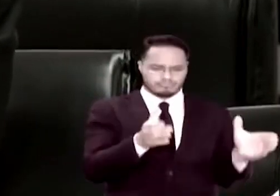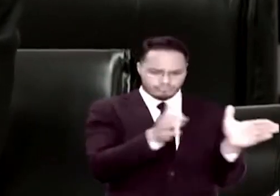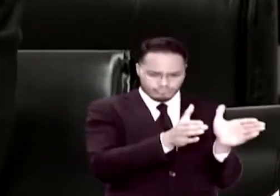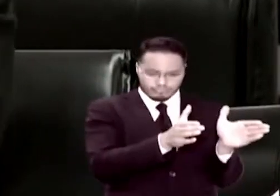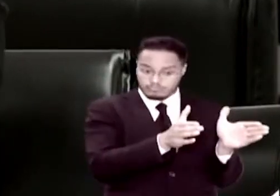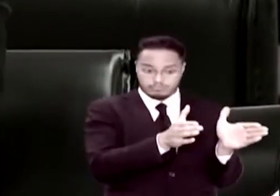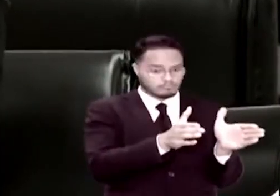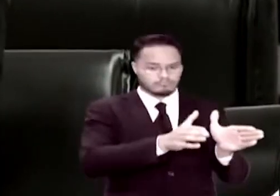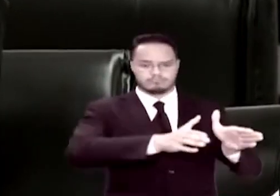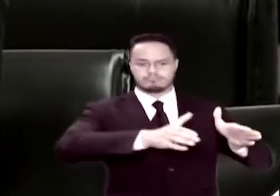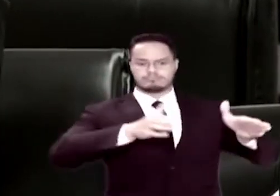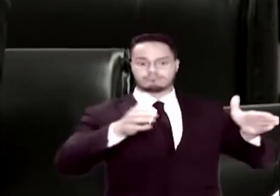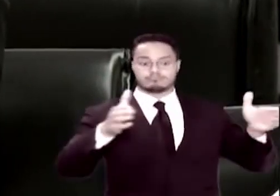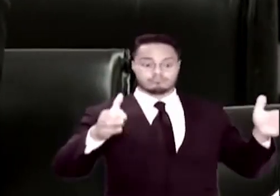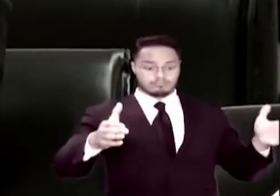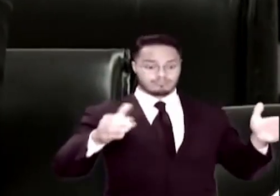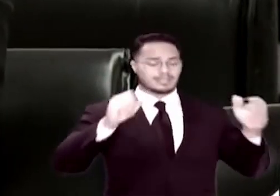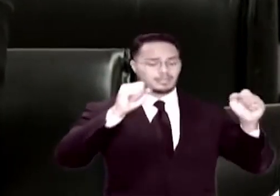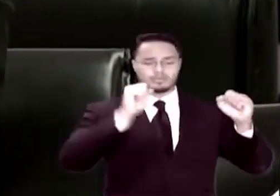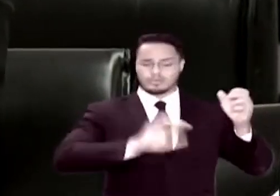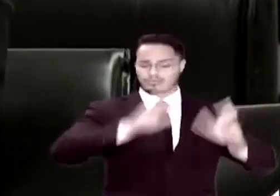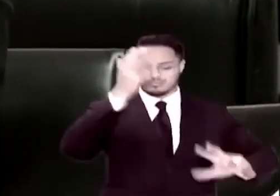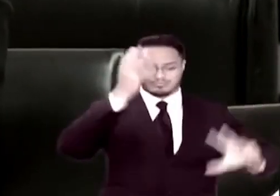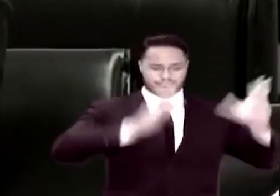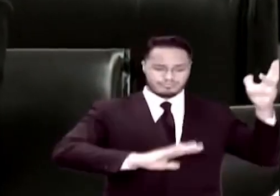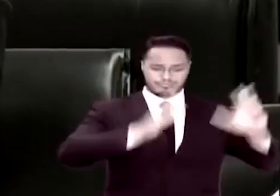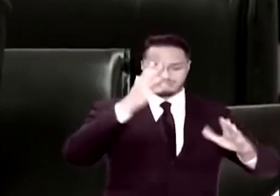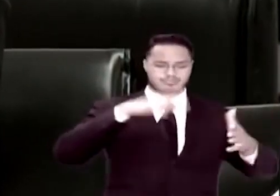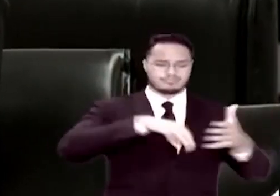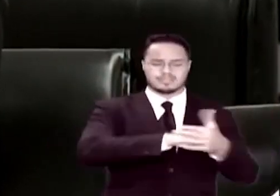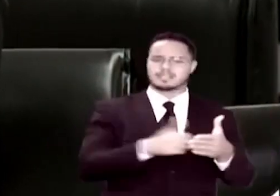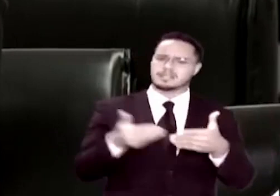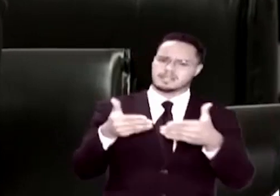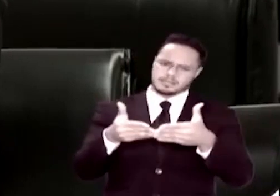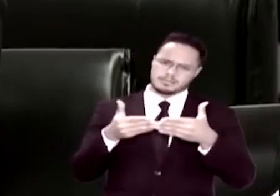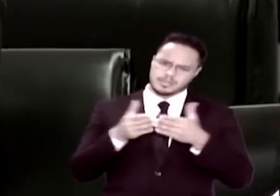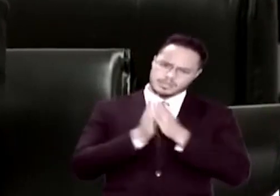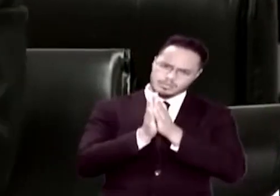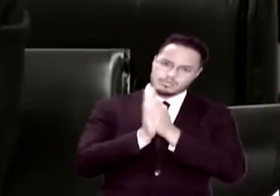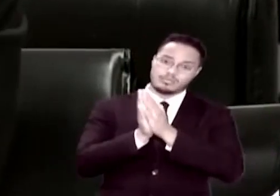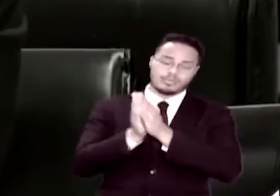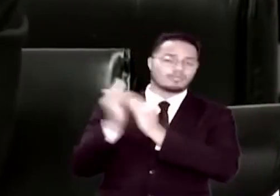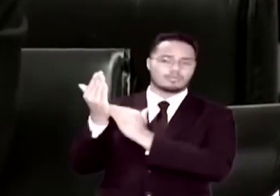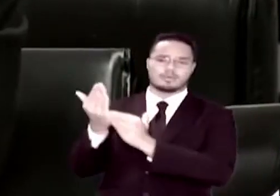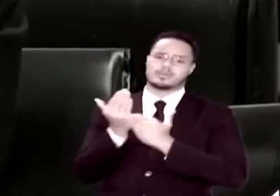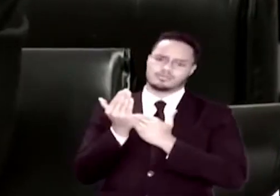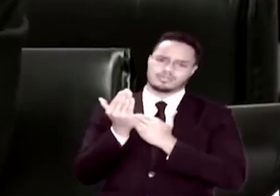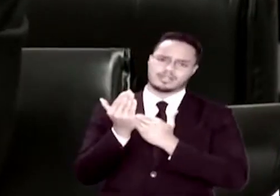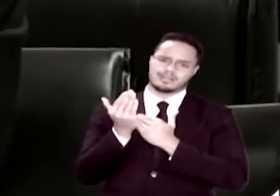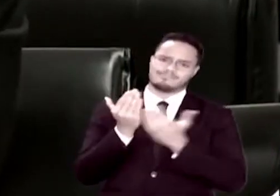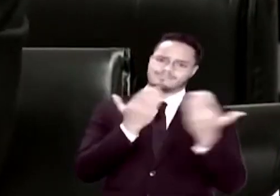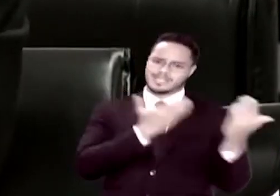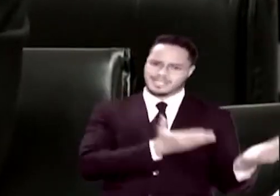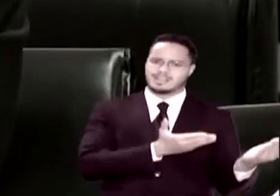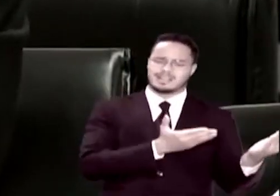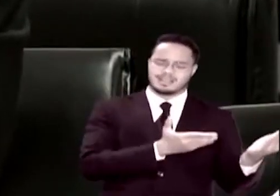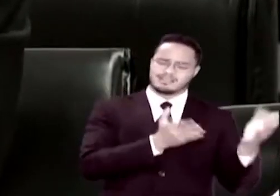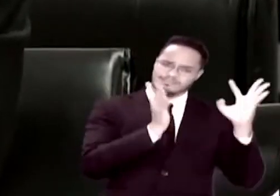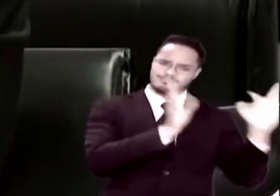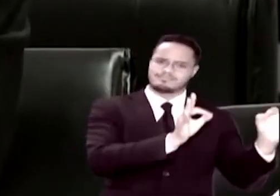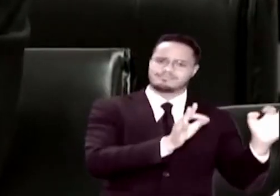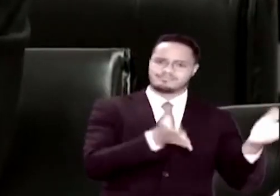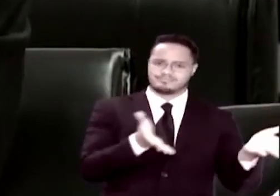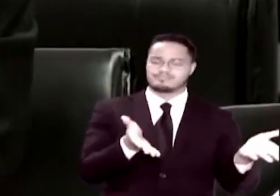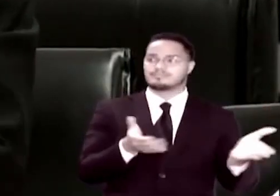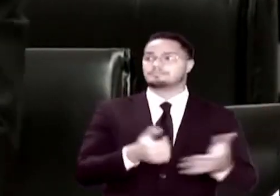de de acontecer acidentes graves eu queria pedir o senhor um apoio lá naquela localidade para ver essa situação